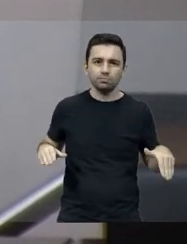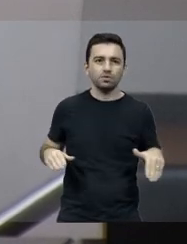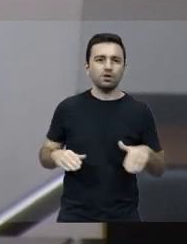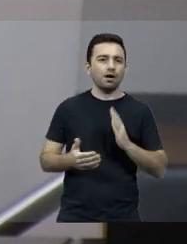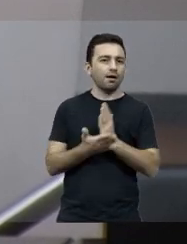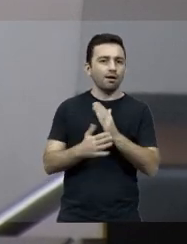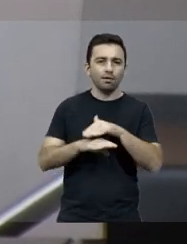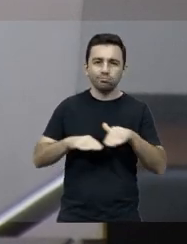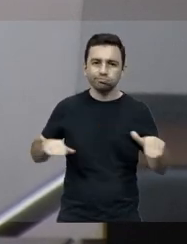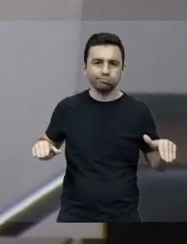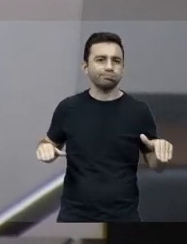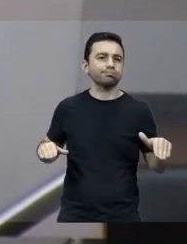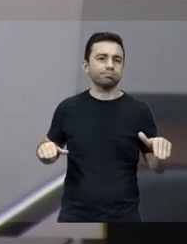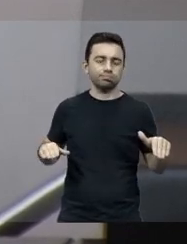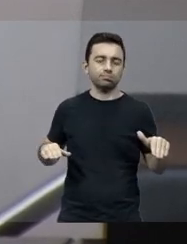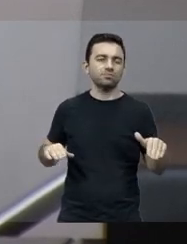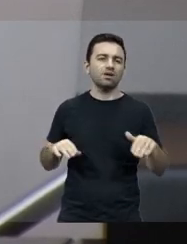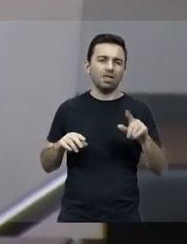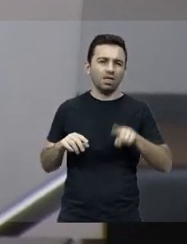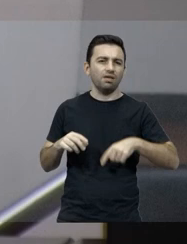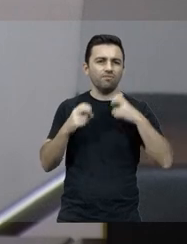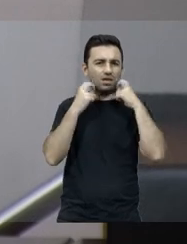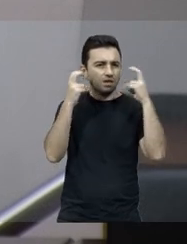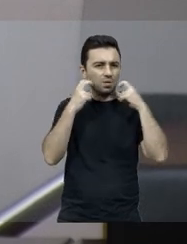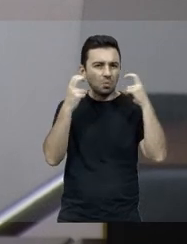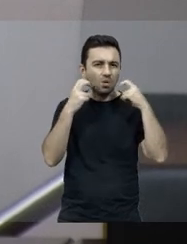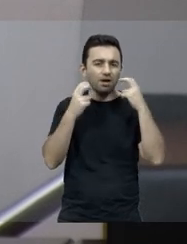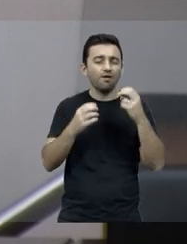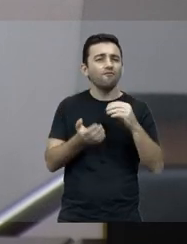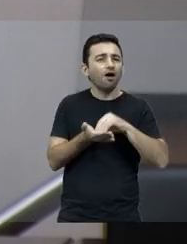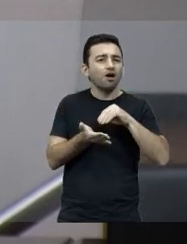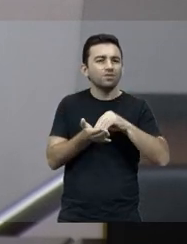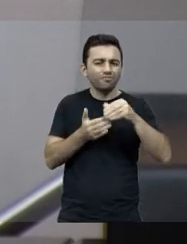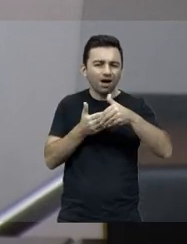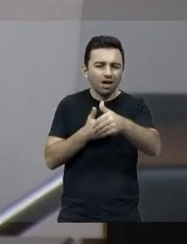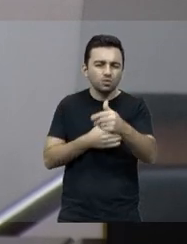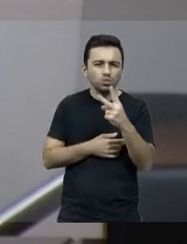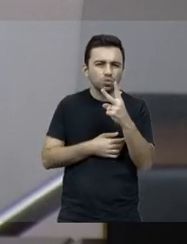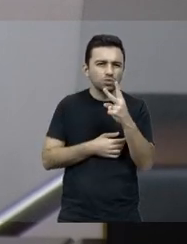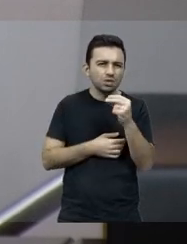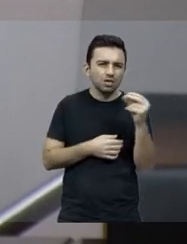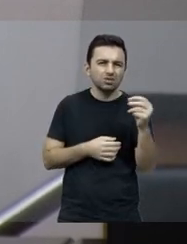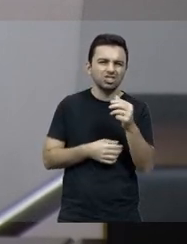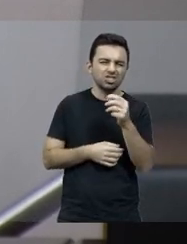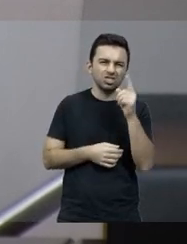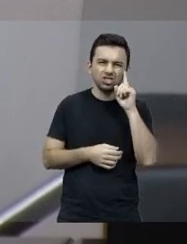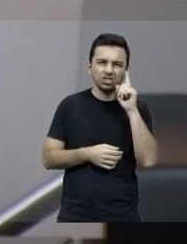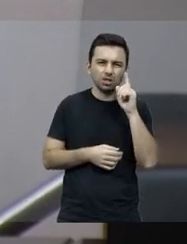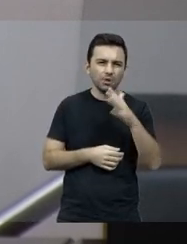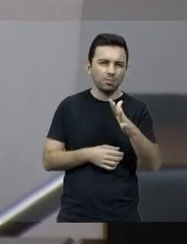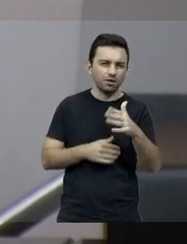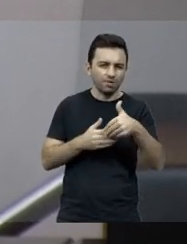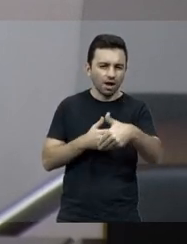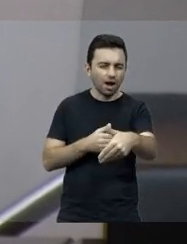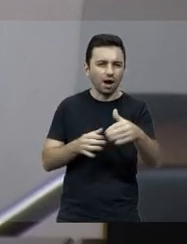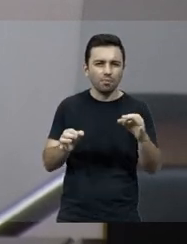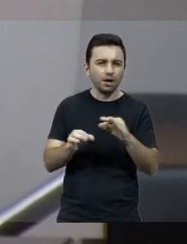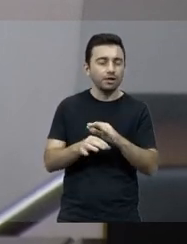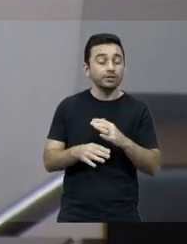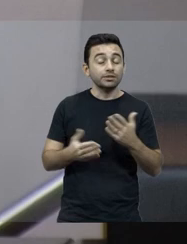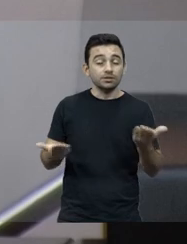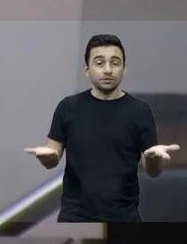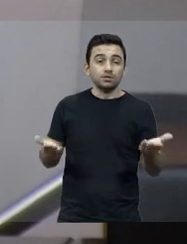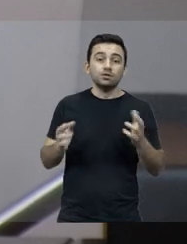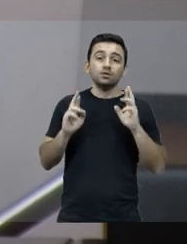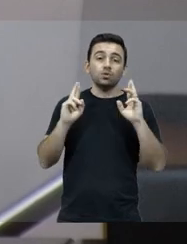foi um vexame. A gente conta, falta 200 e poucos dias agora, né, para acabar, e a gente vai contando os dias.